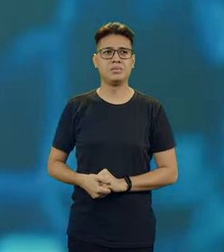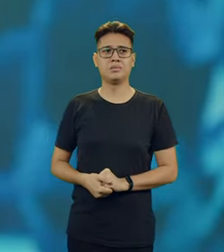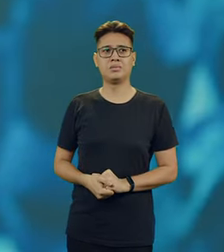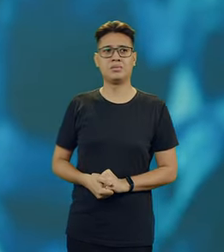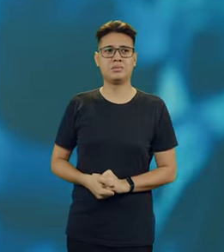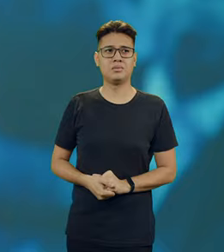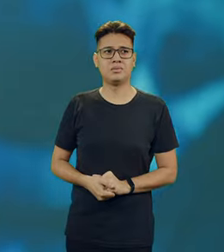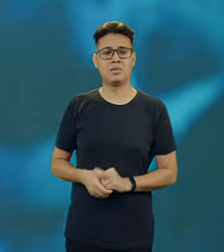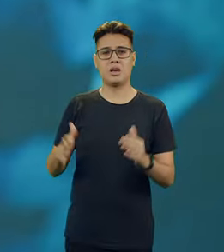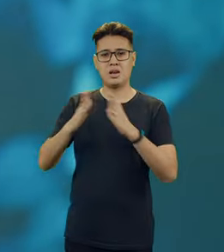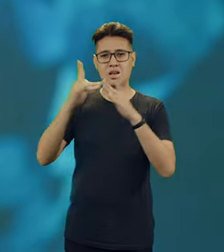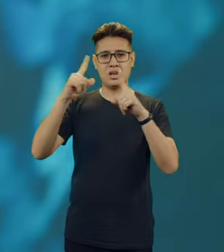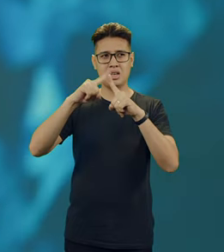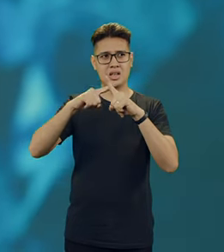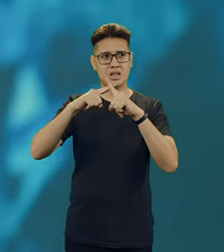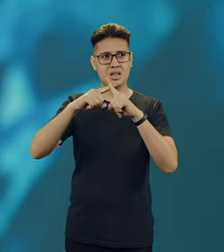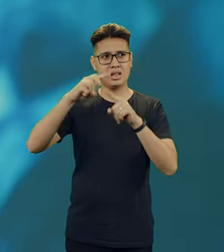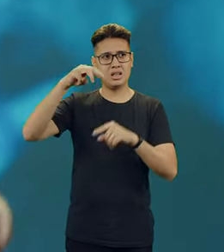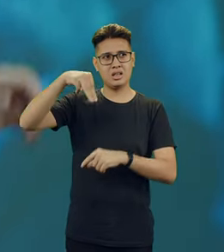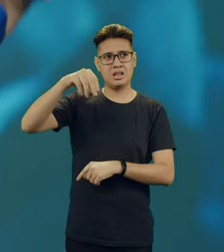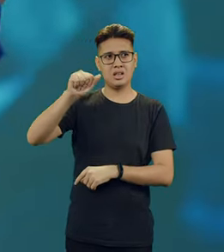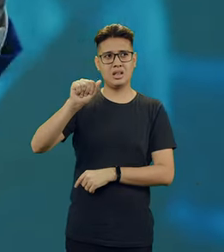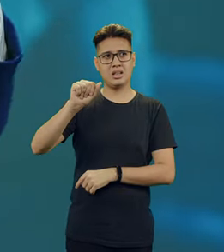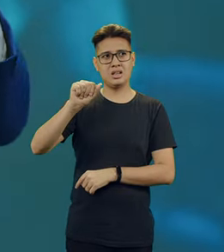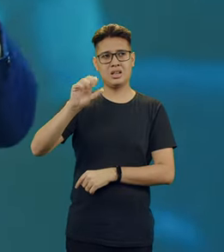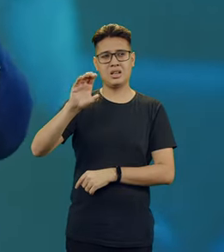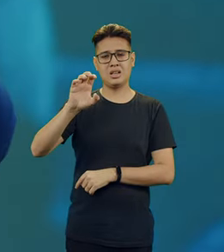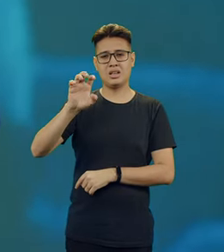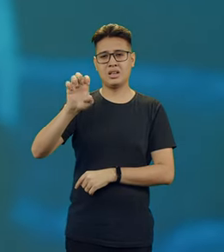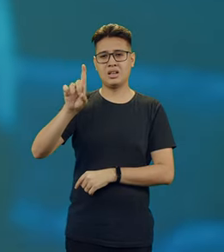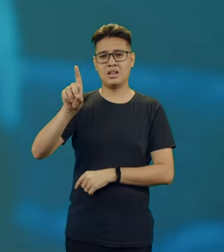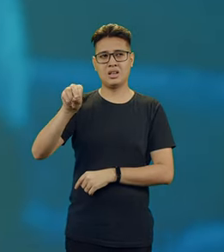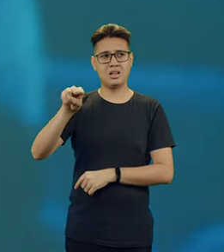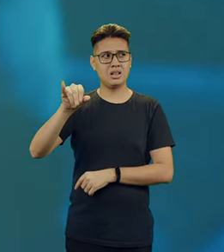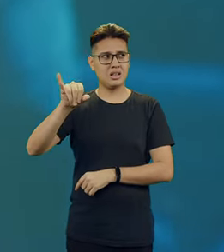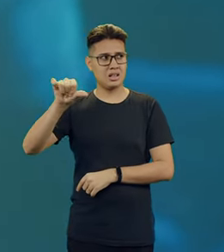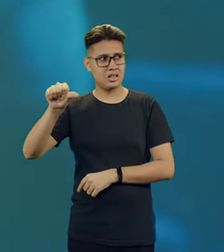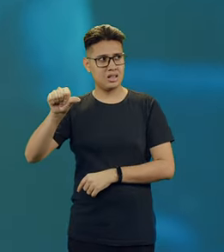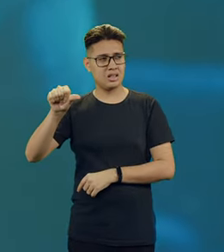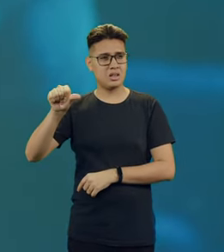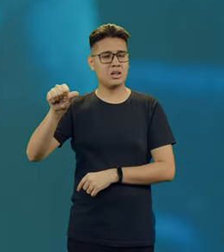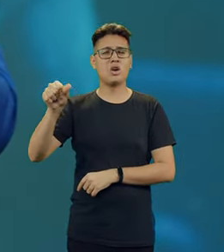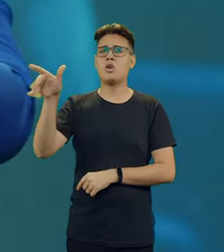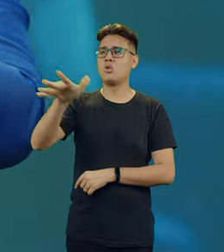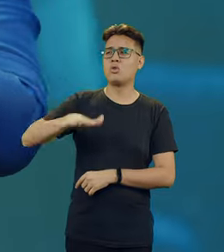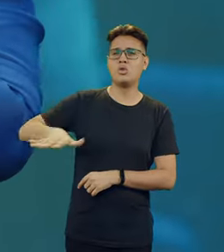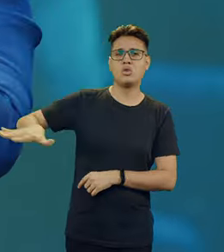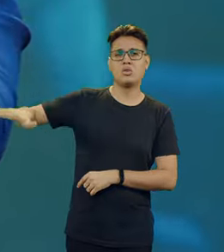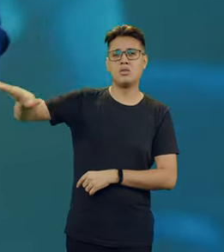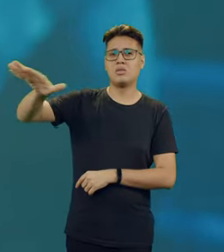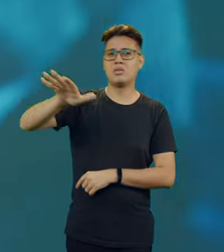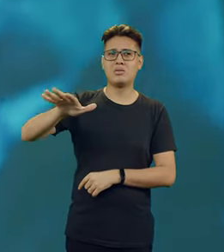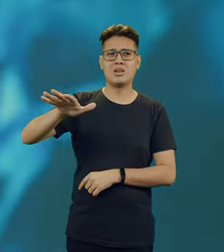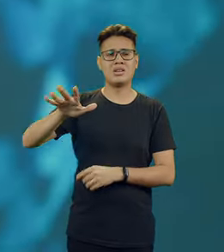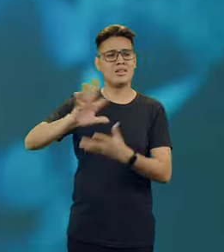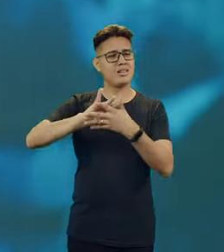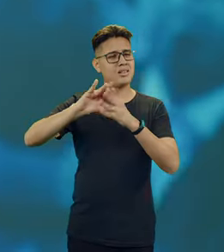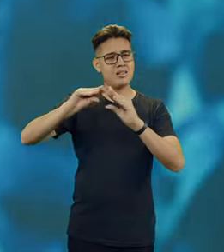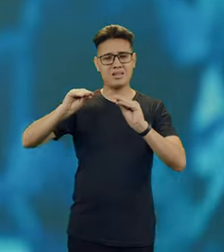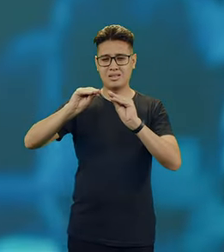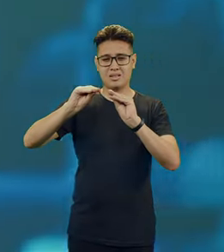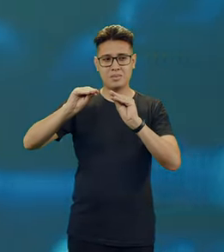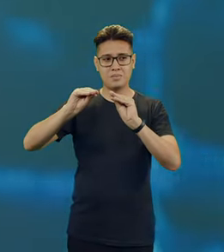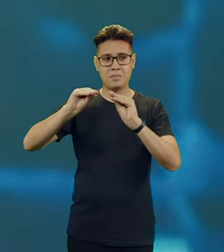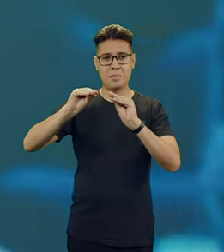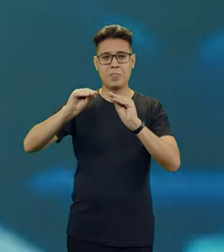da Macedônia, pastor Marina. A igreja da Macedônia, que foi, aquela região tinha sido dilacerada